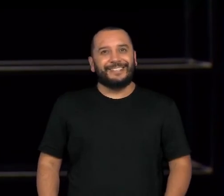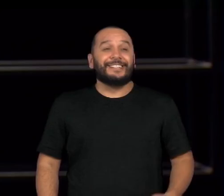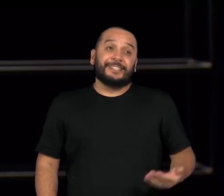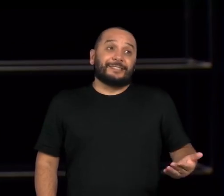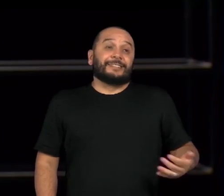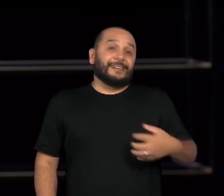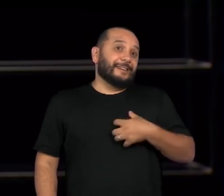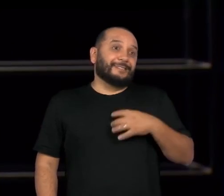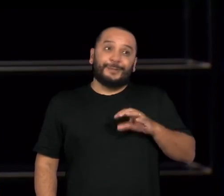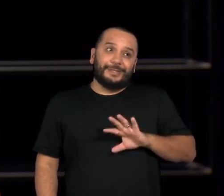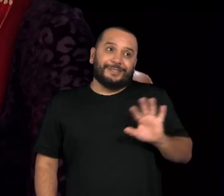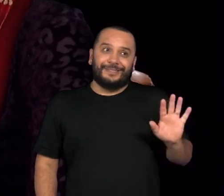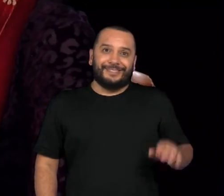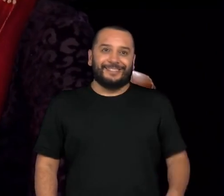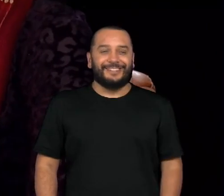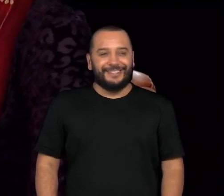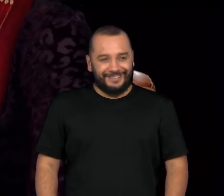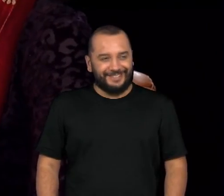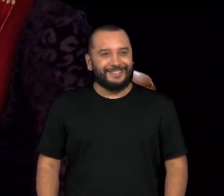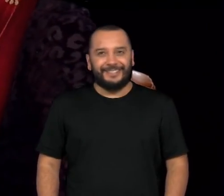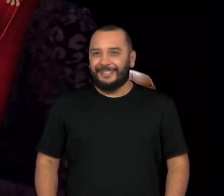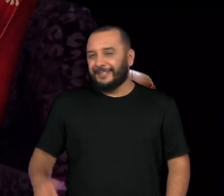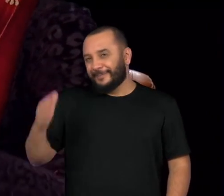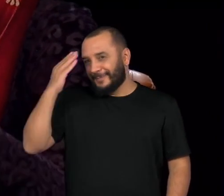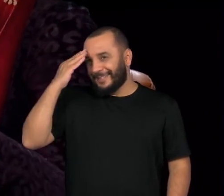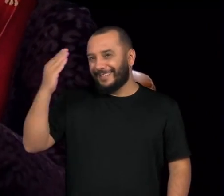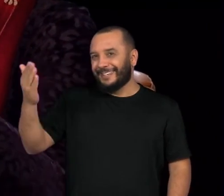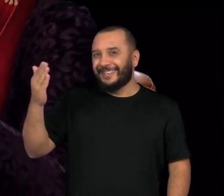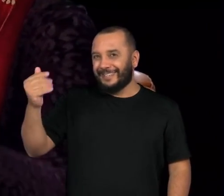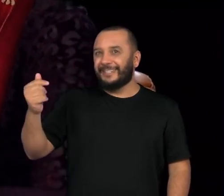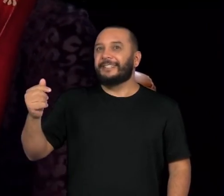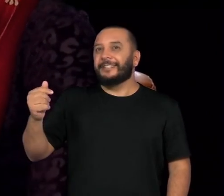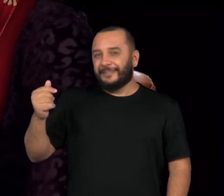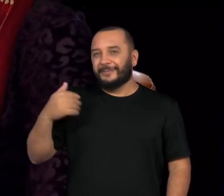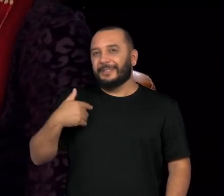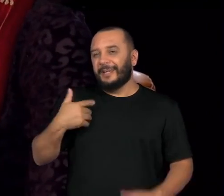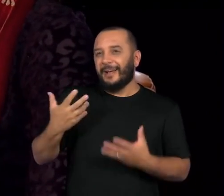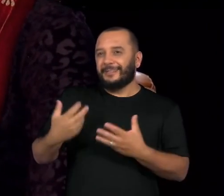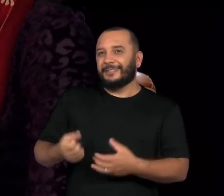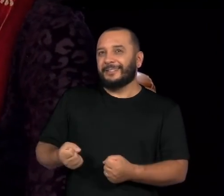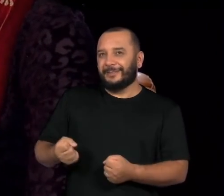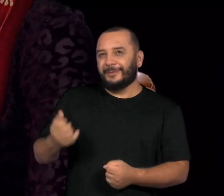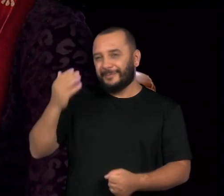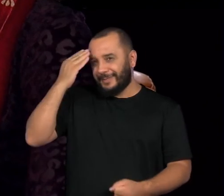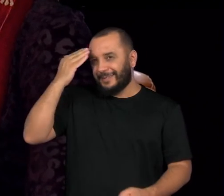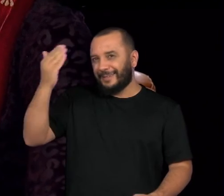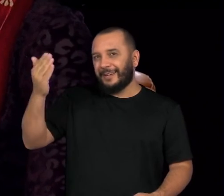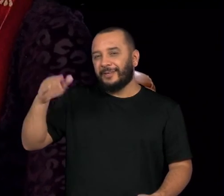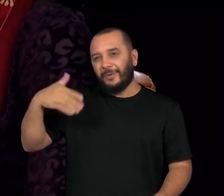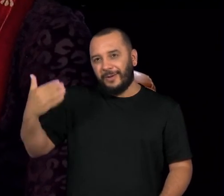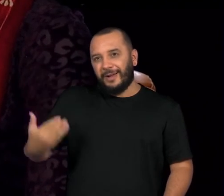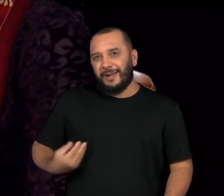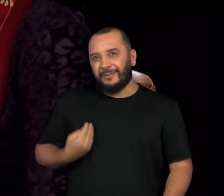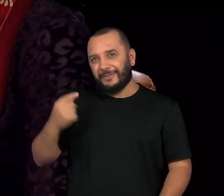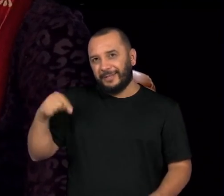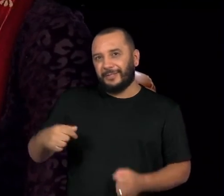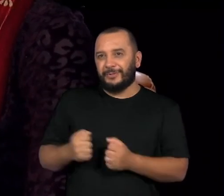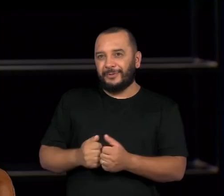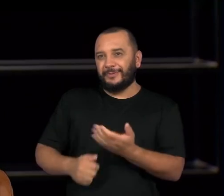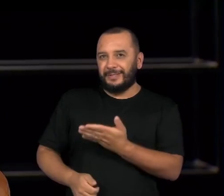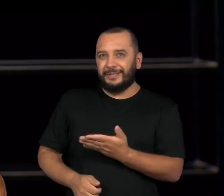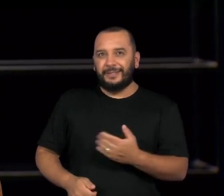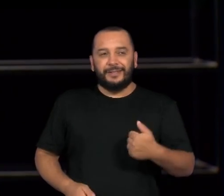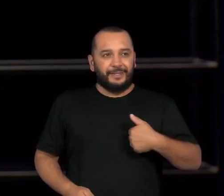que ser. É um construtor através do tempo. É muito bacana. Fico muito honrada de estar aqui com você. Eu